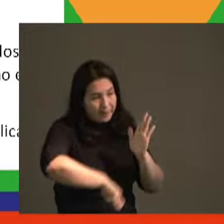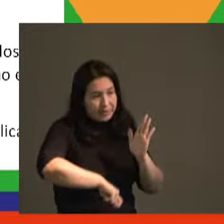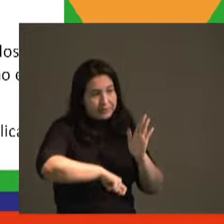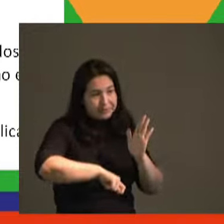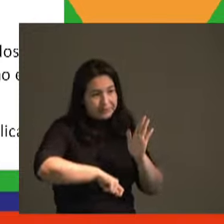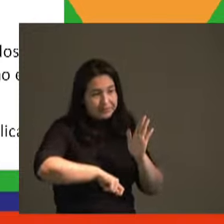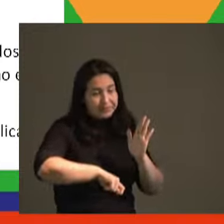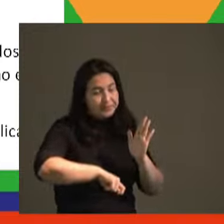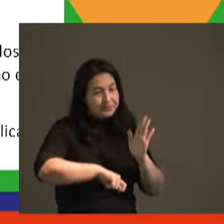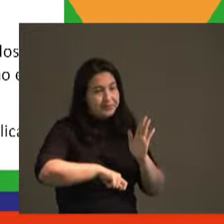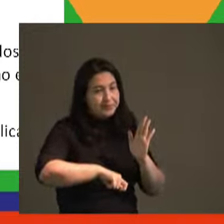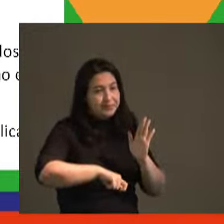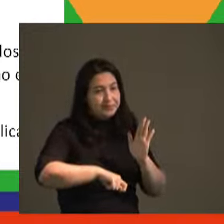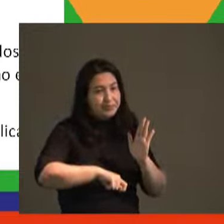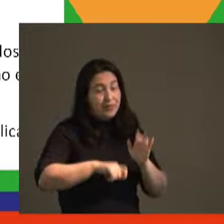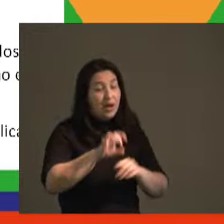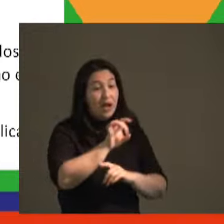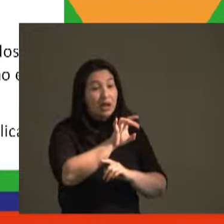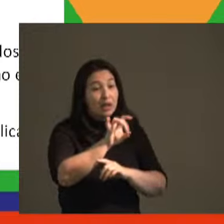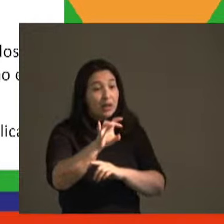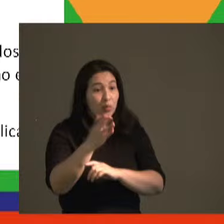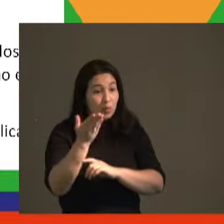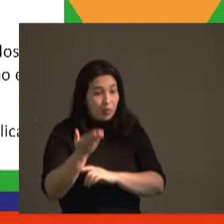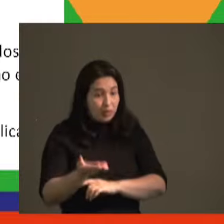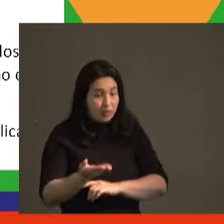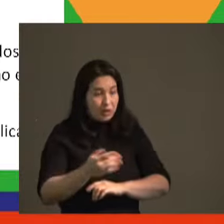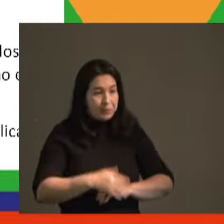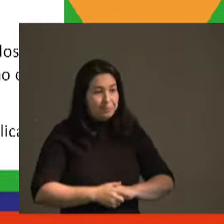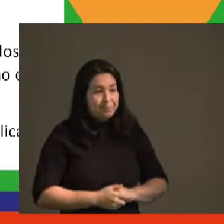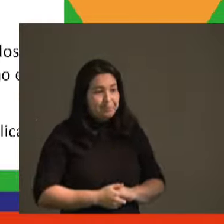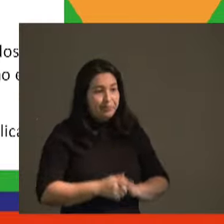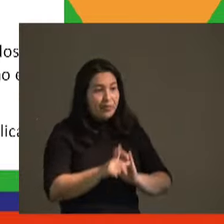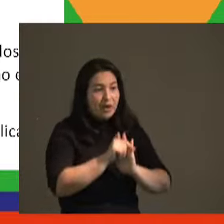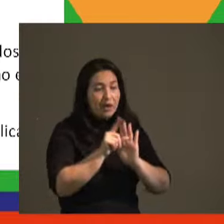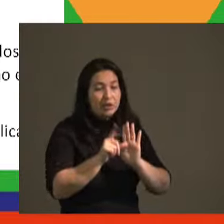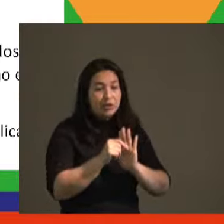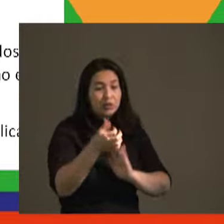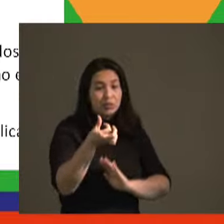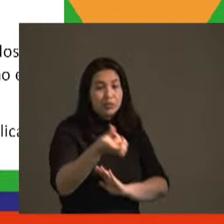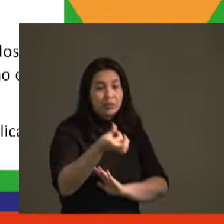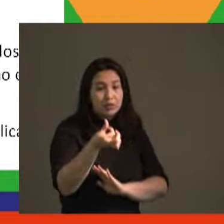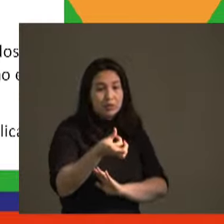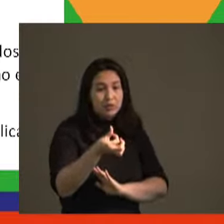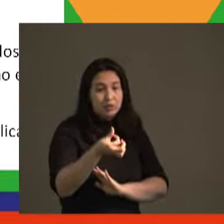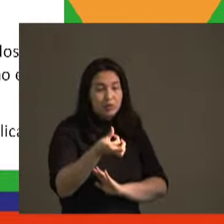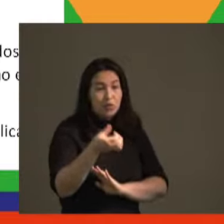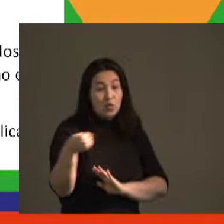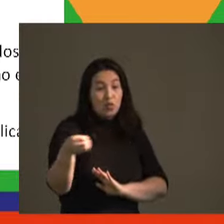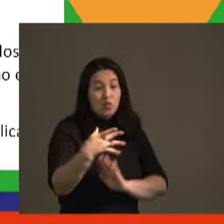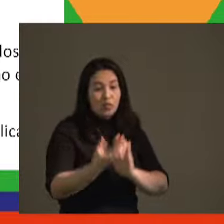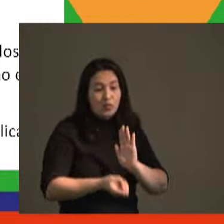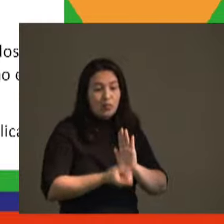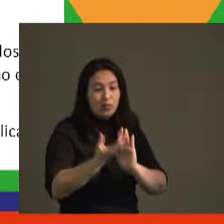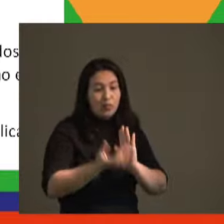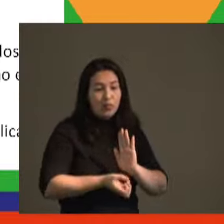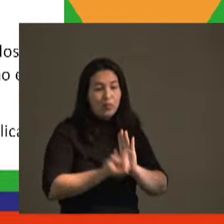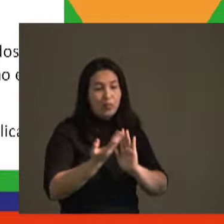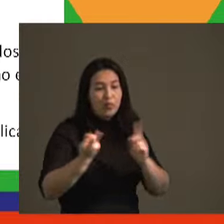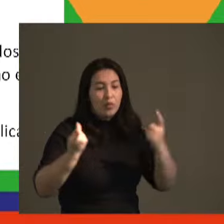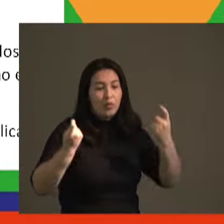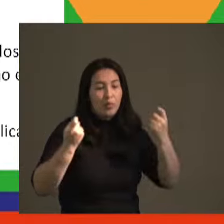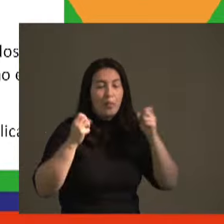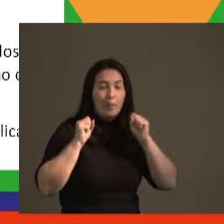condicionante ao recebimento de recursos relacionados ao plano. Artigo 6º. Para a execução do Novo Viver Sem Limite, poderão